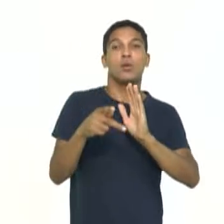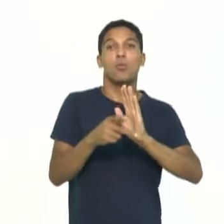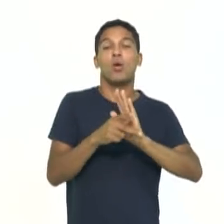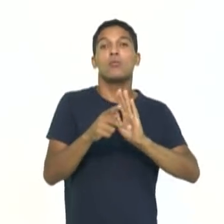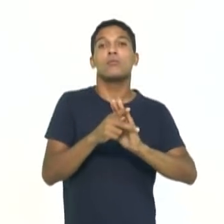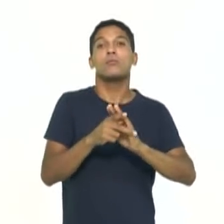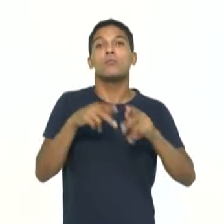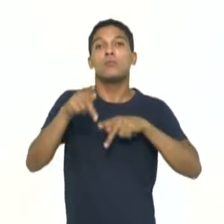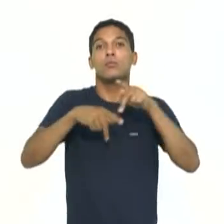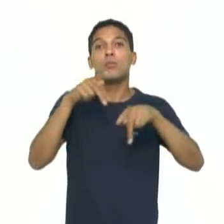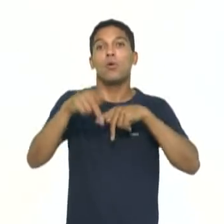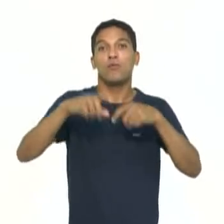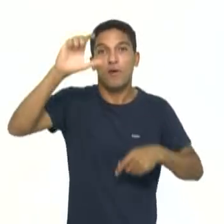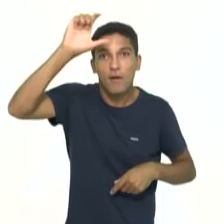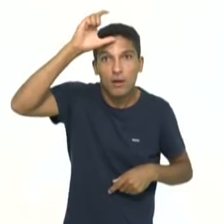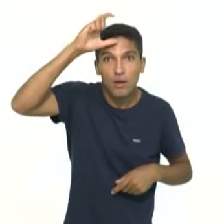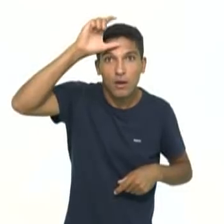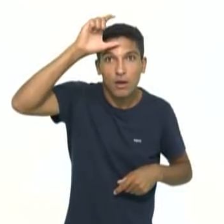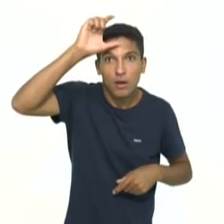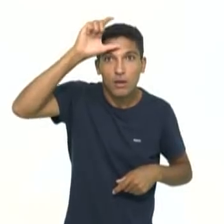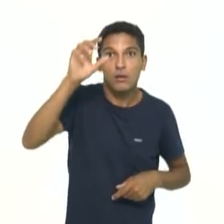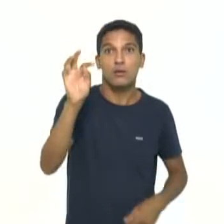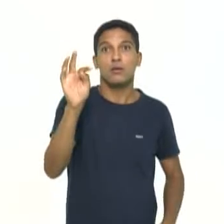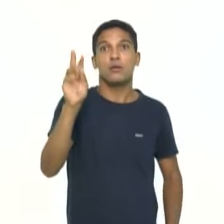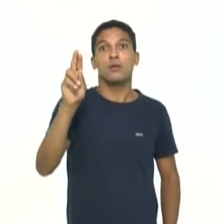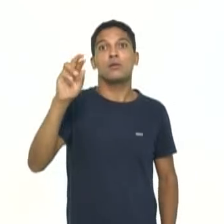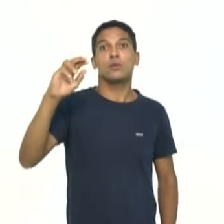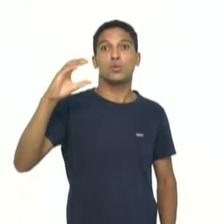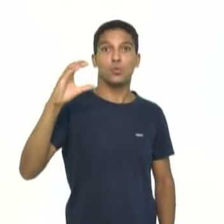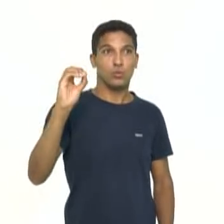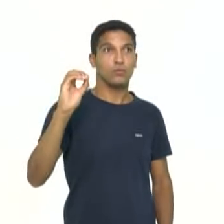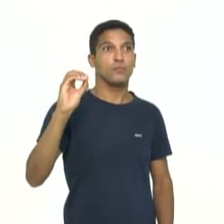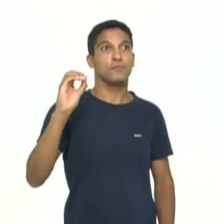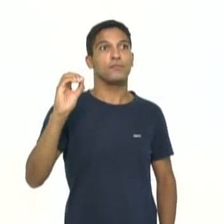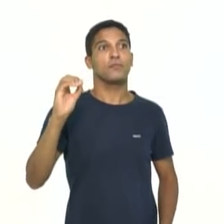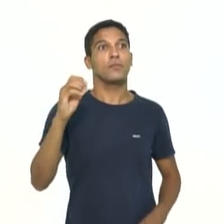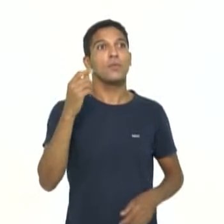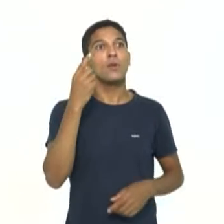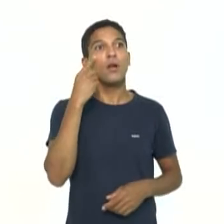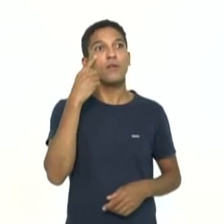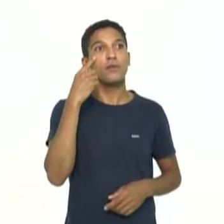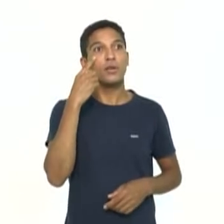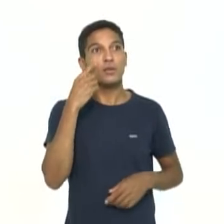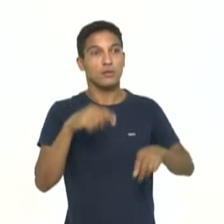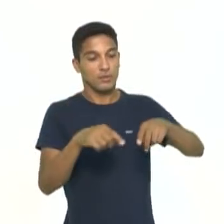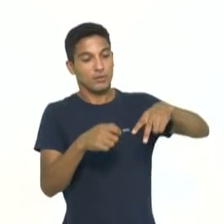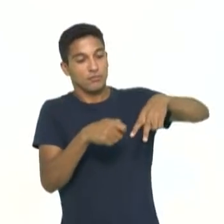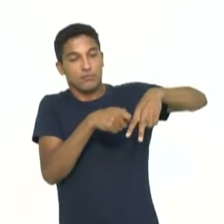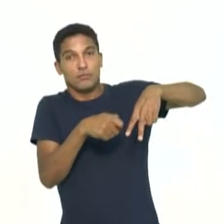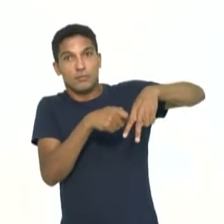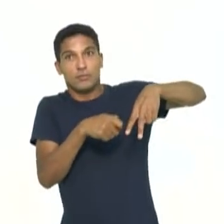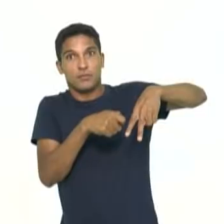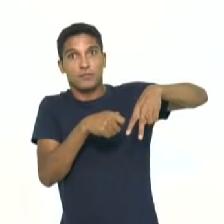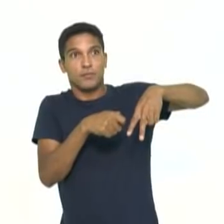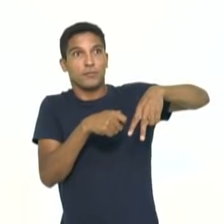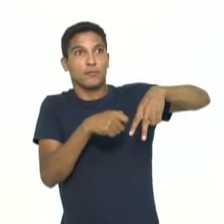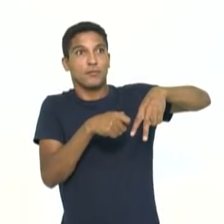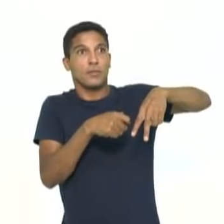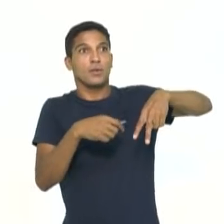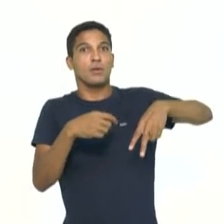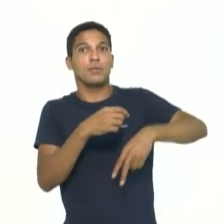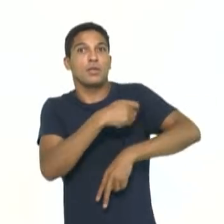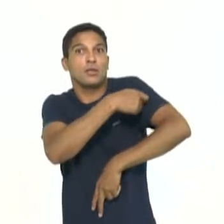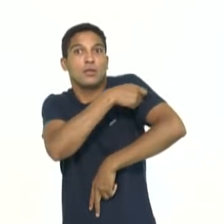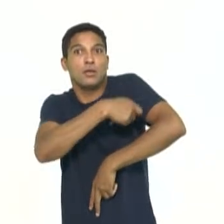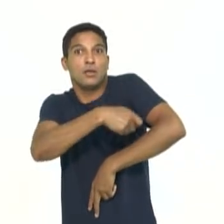que usavam, ela não tinha esse favo, mas aí depois, com o tempo, vão sendo feitas as adaptações. Aqui a camisa, já